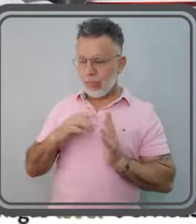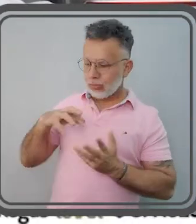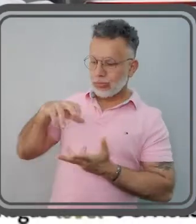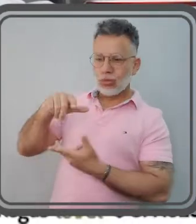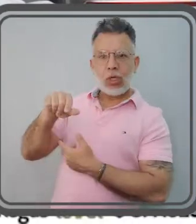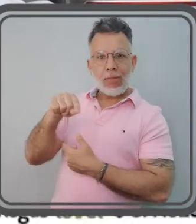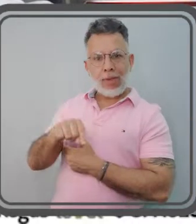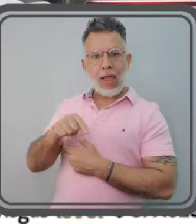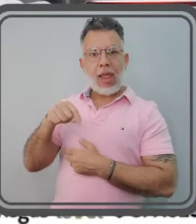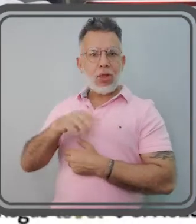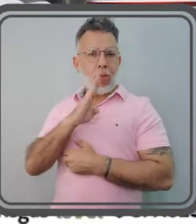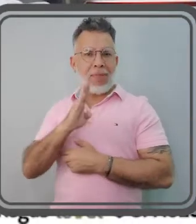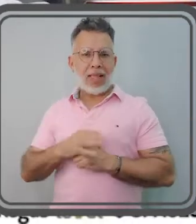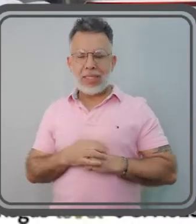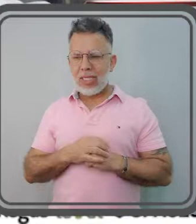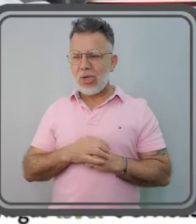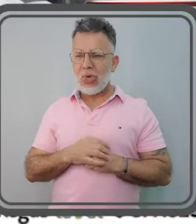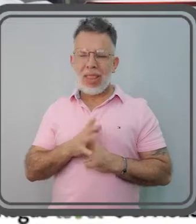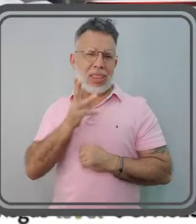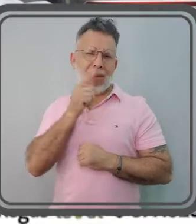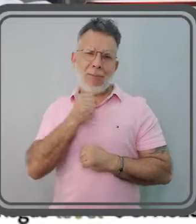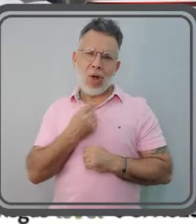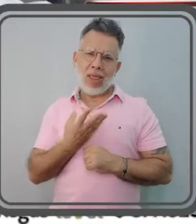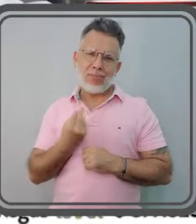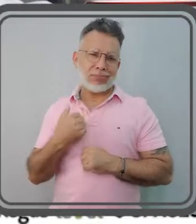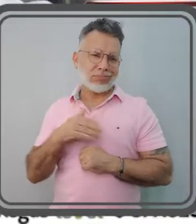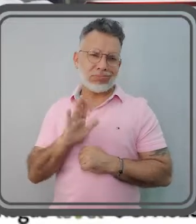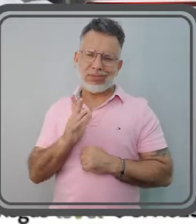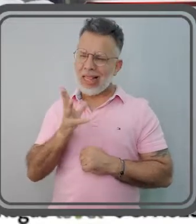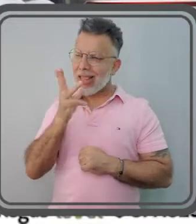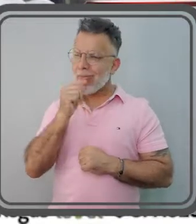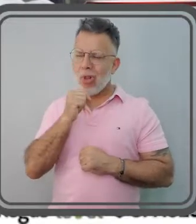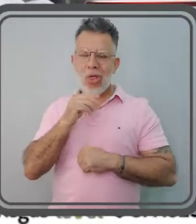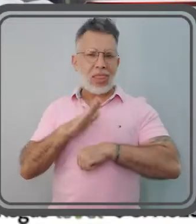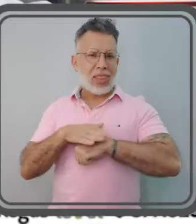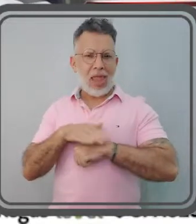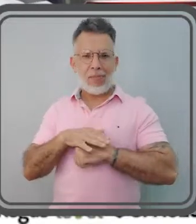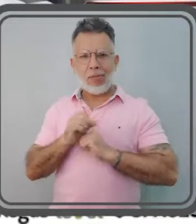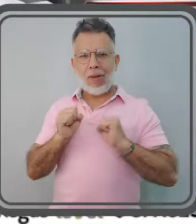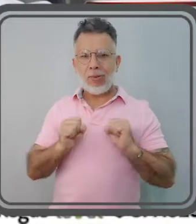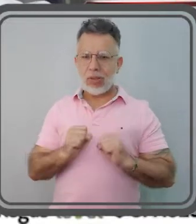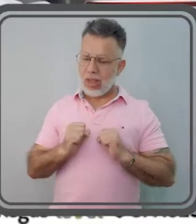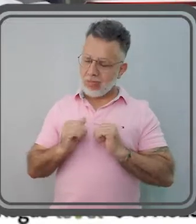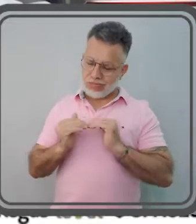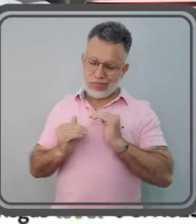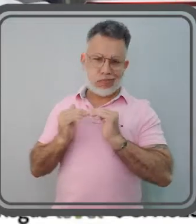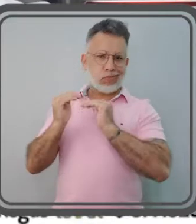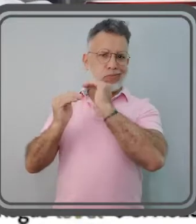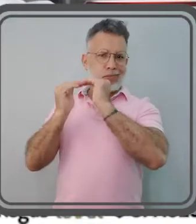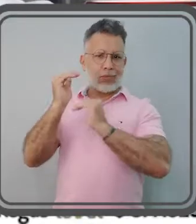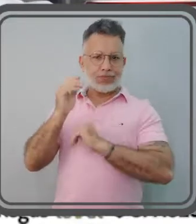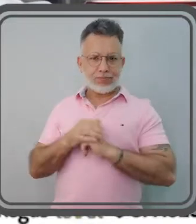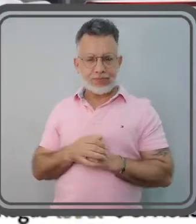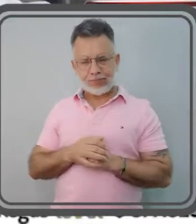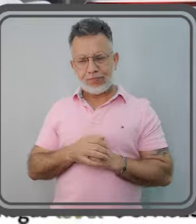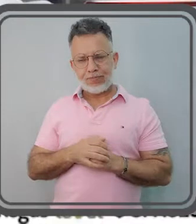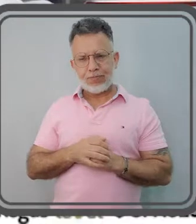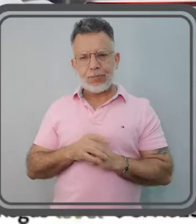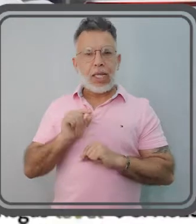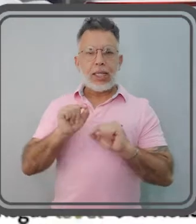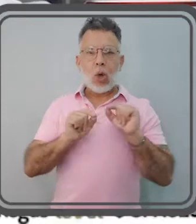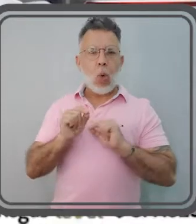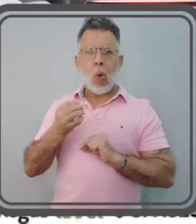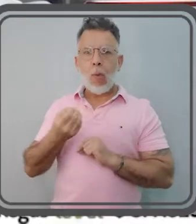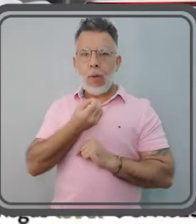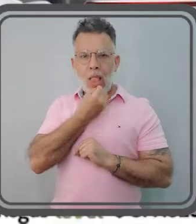demorou muito tempo para poder escalar o seu negócio. Então, qual a oportunidade que eu vi? A oportunidade que eu vi ali era por